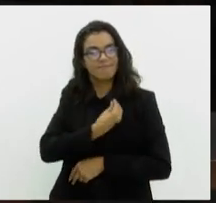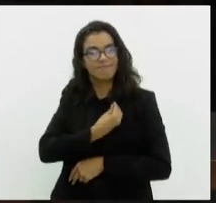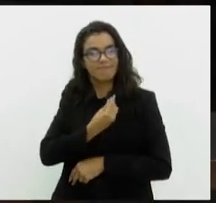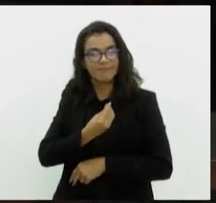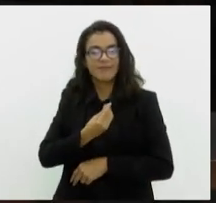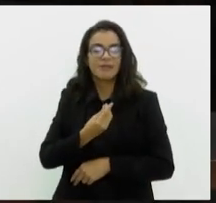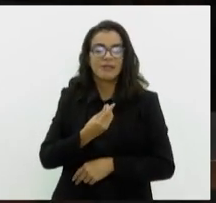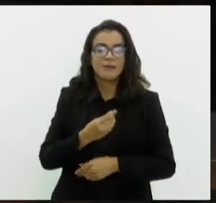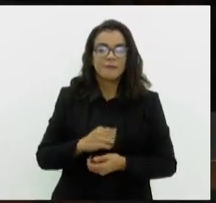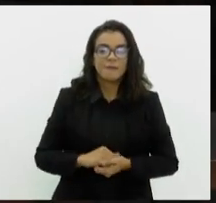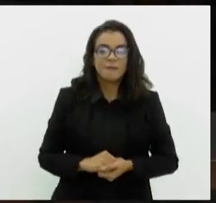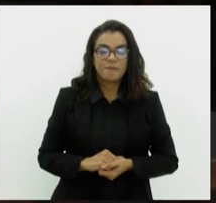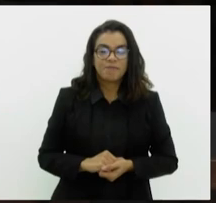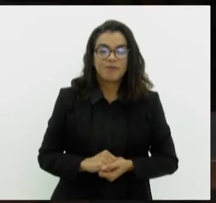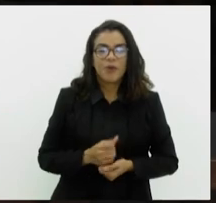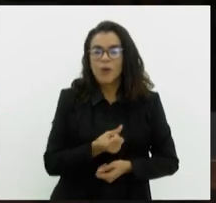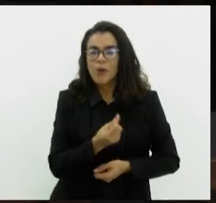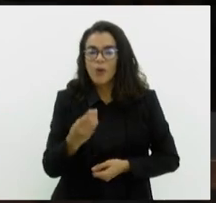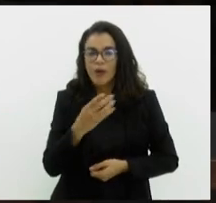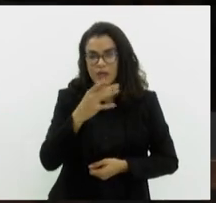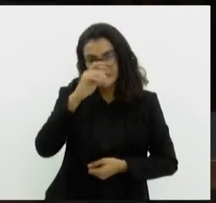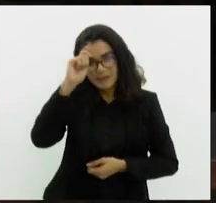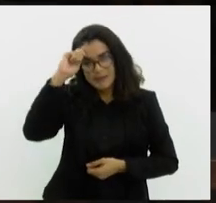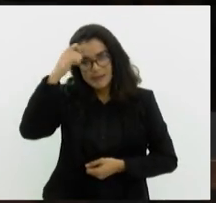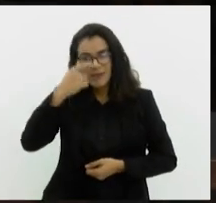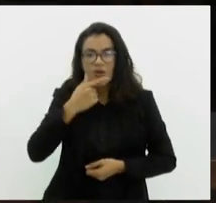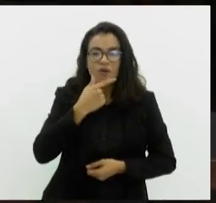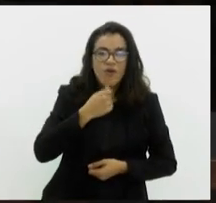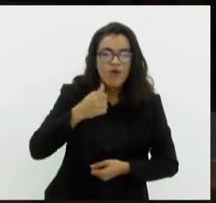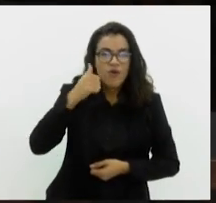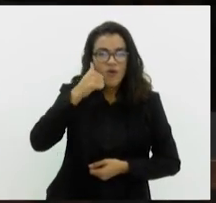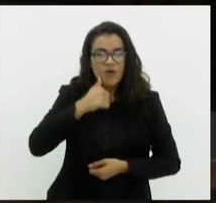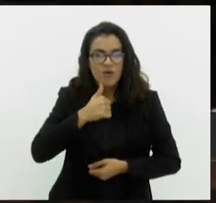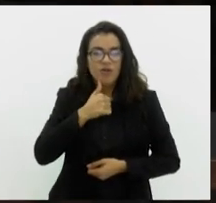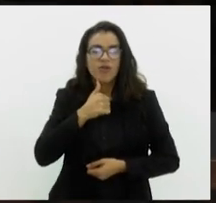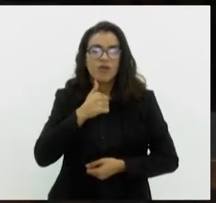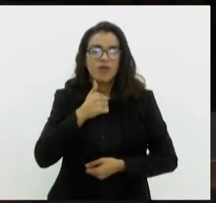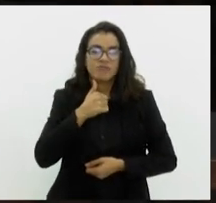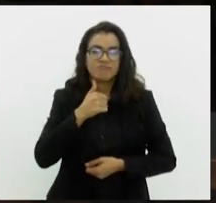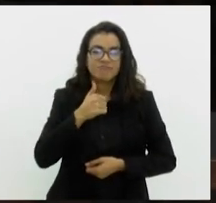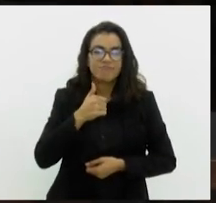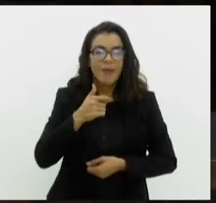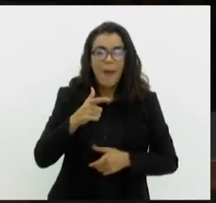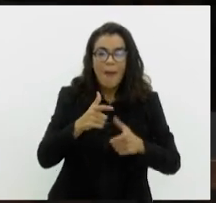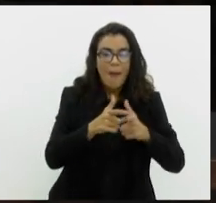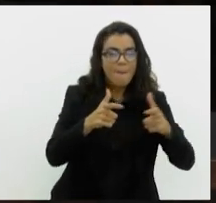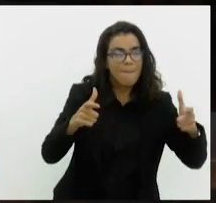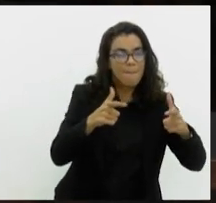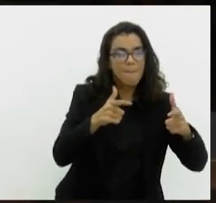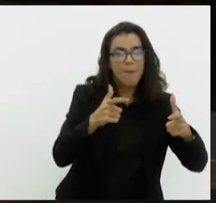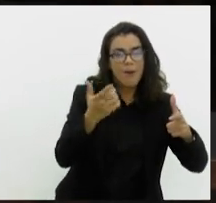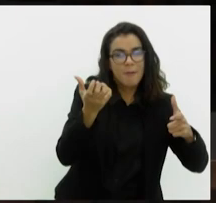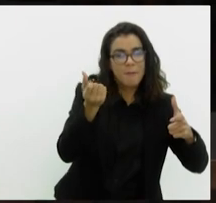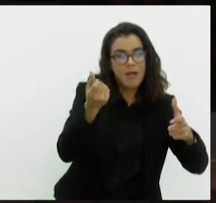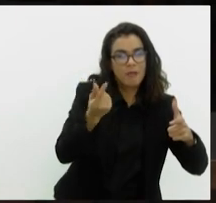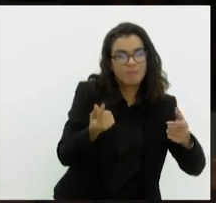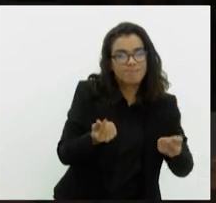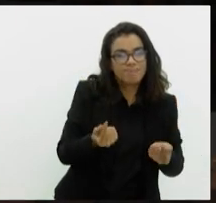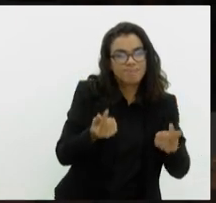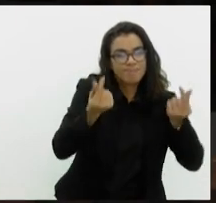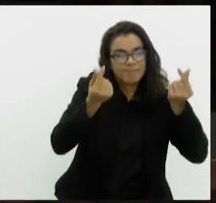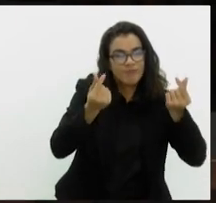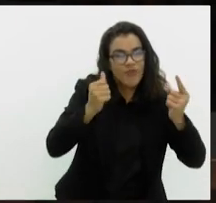restrita. E quantos negros e negras antes nessa casa ocupados basicamente por homens brancos e endinheirados